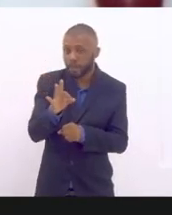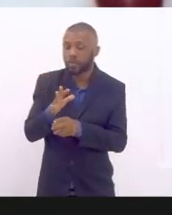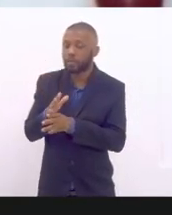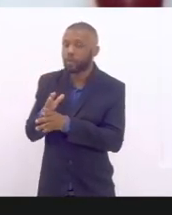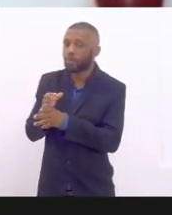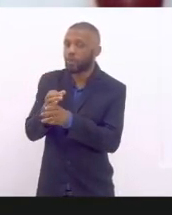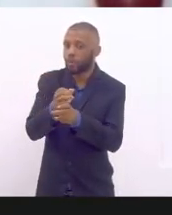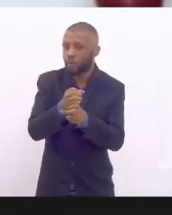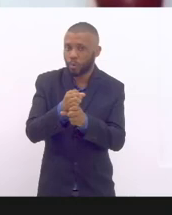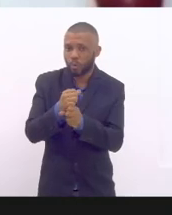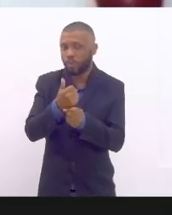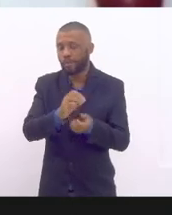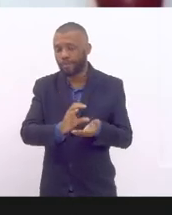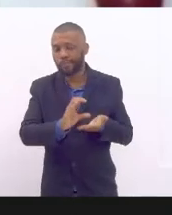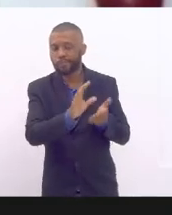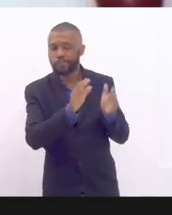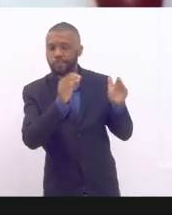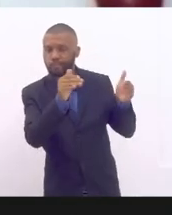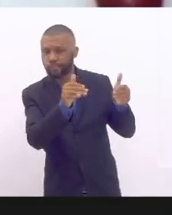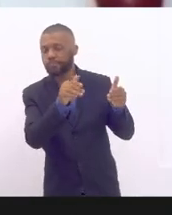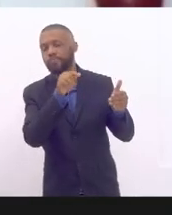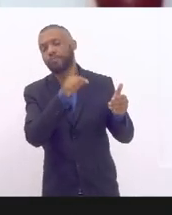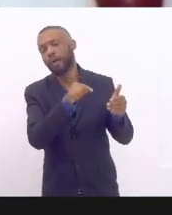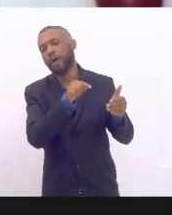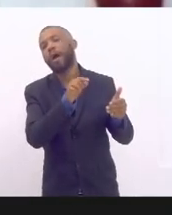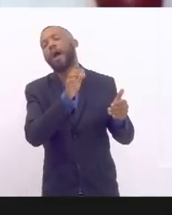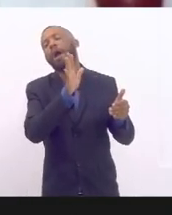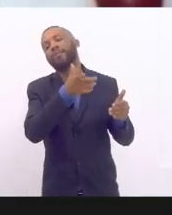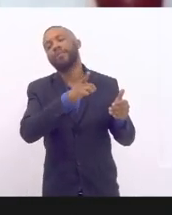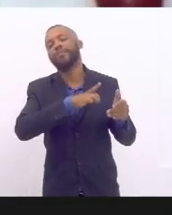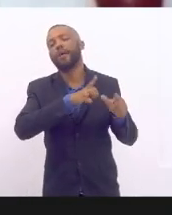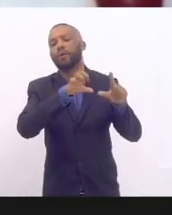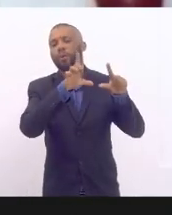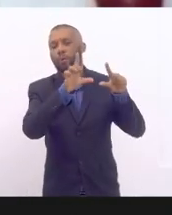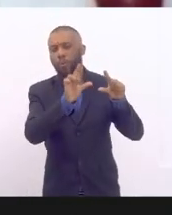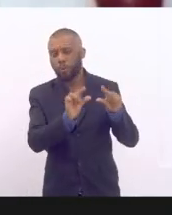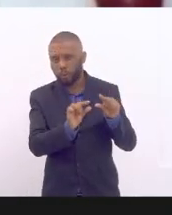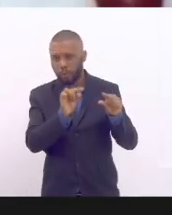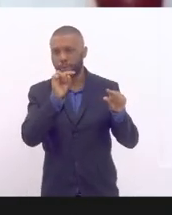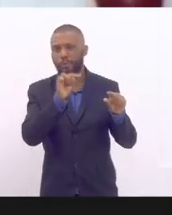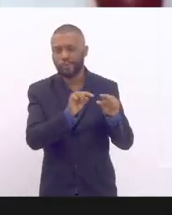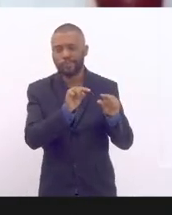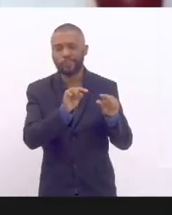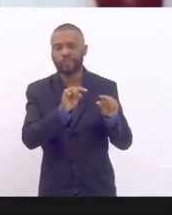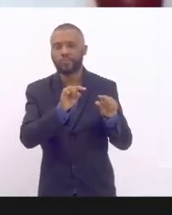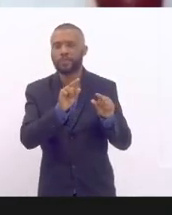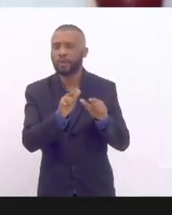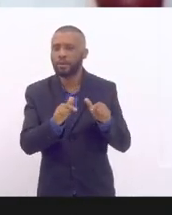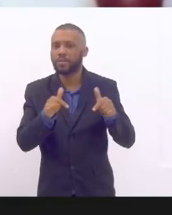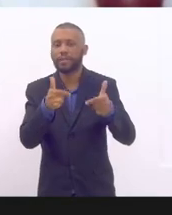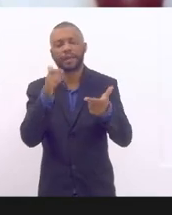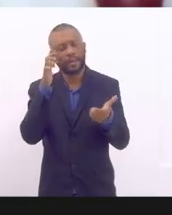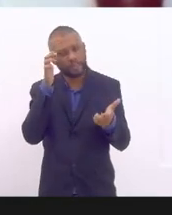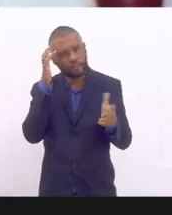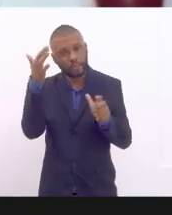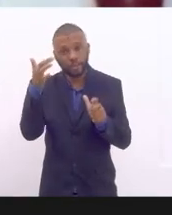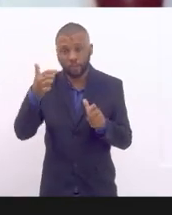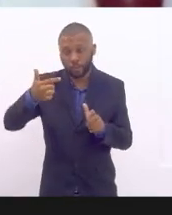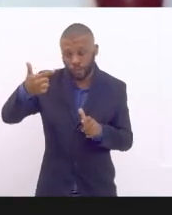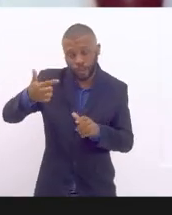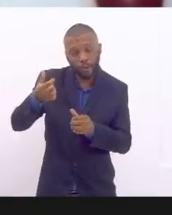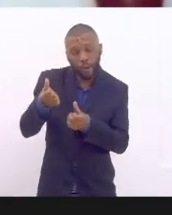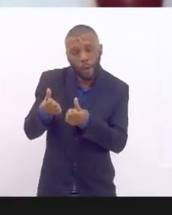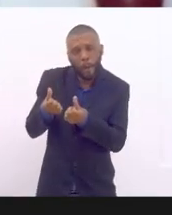orçamento pressionados aquele orçamento que já vinha muito reduzido é fazendo com que a situação para o segundo